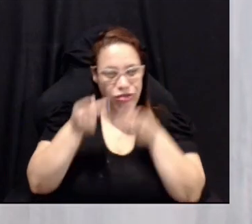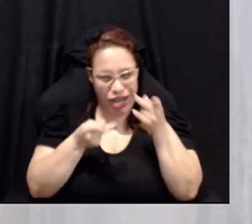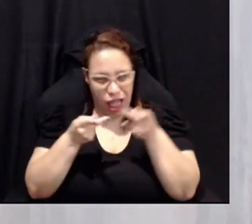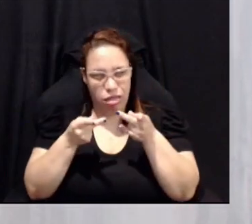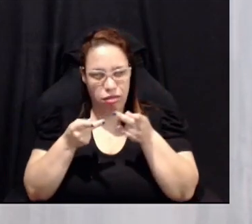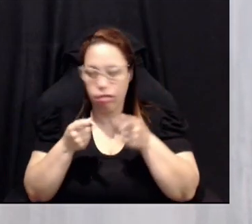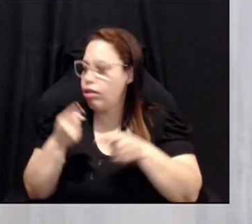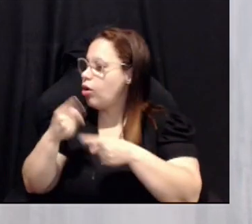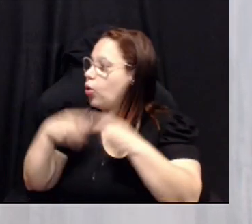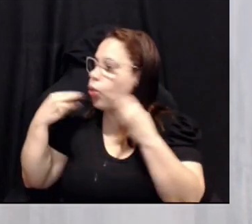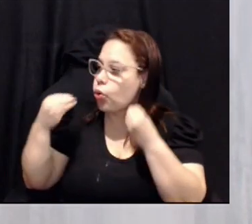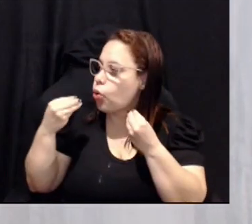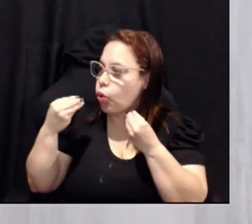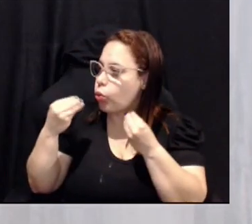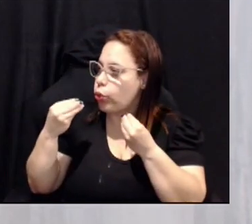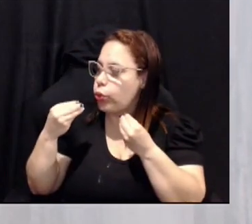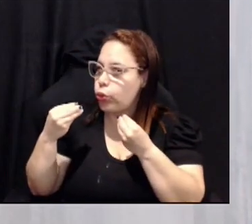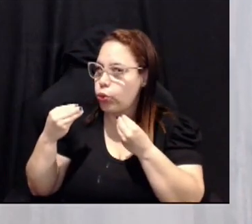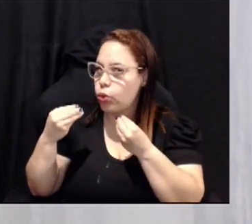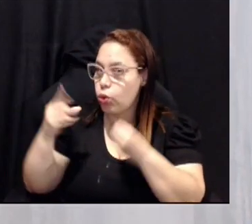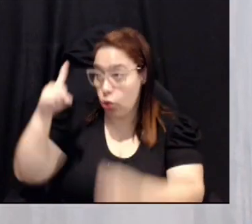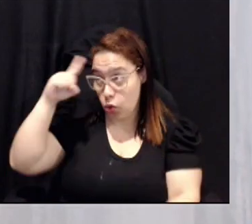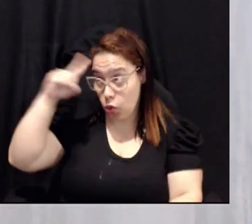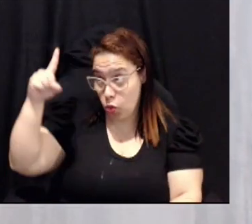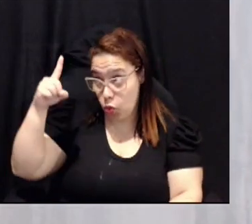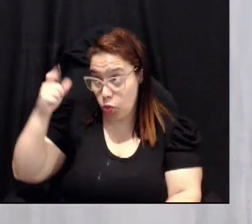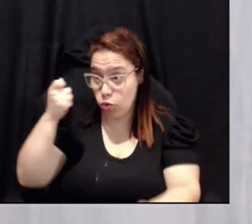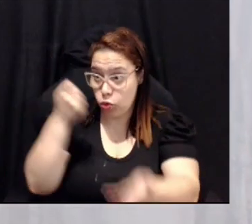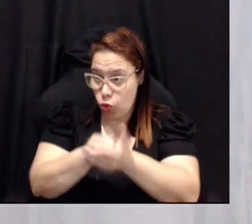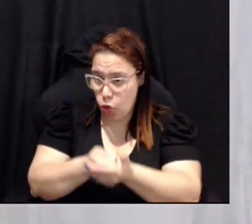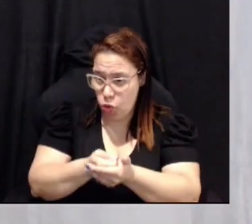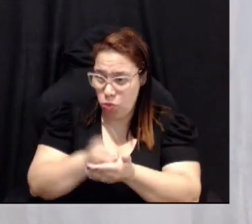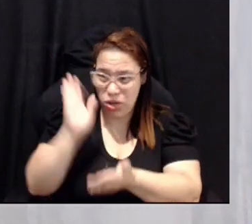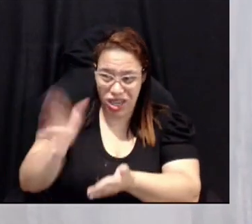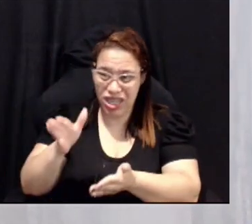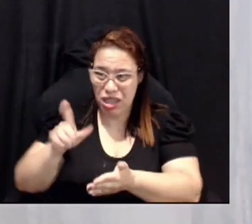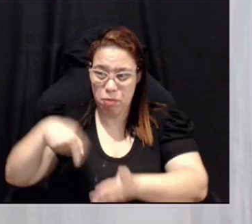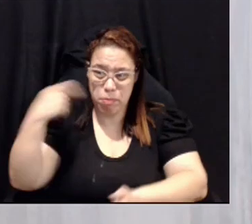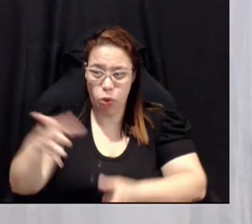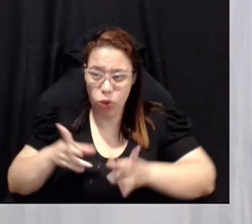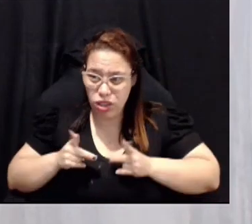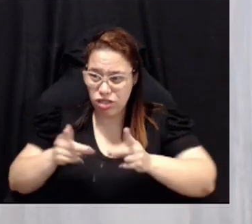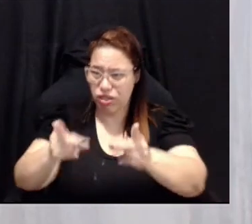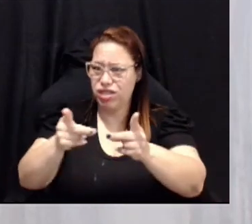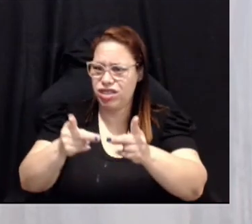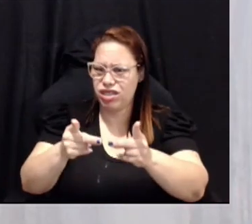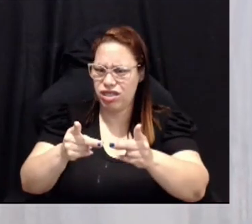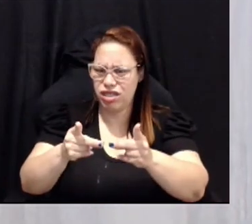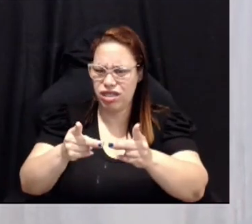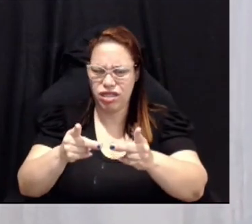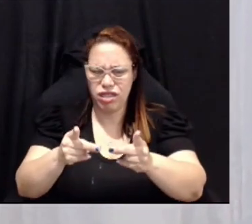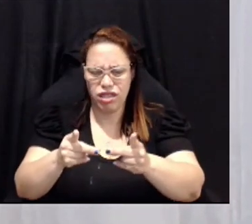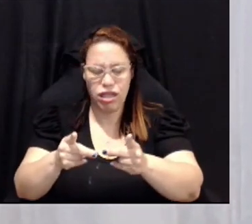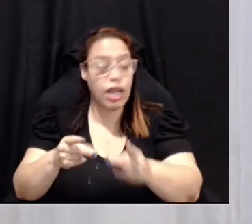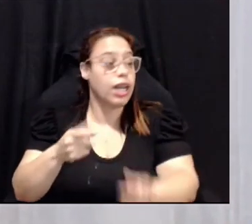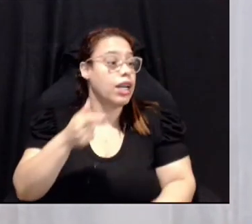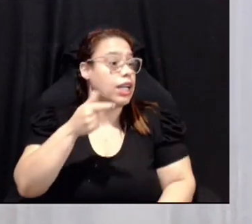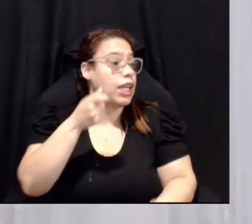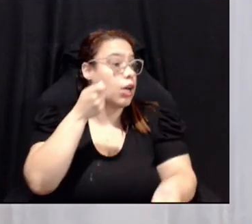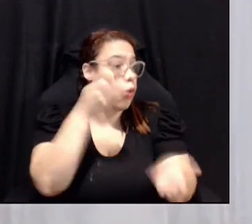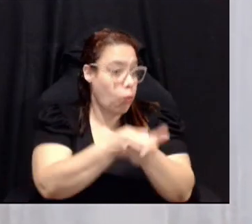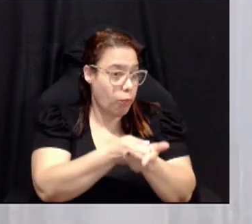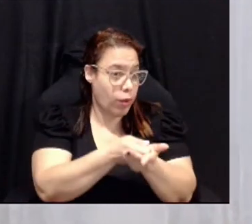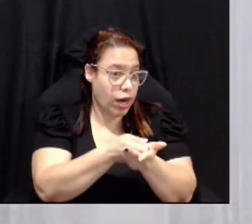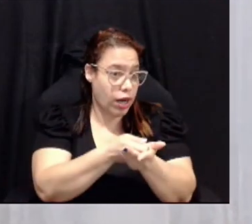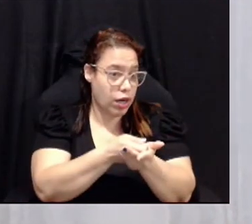funciona? No mesmo dia a pessoa compra e já vende? Como que é? Isso. No mesmo dia, ele tem que comprar uma ação e vender.